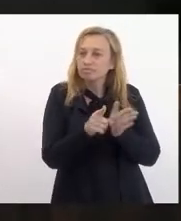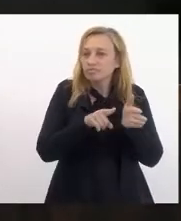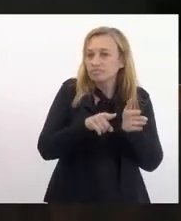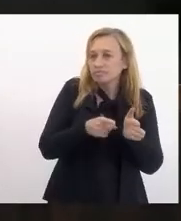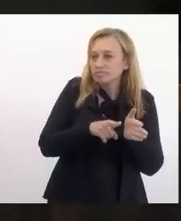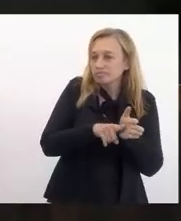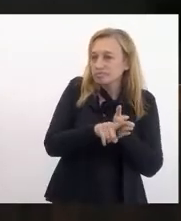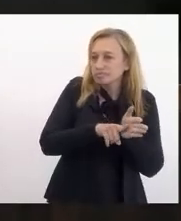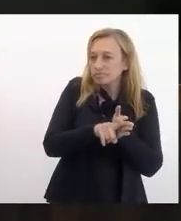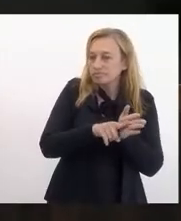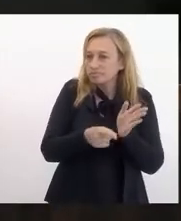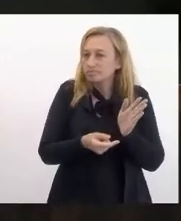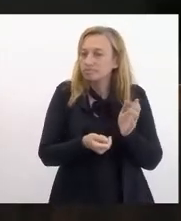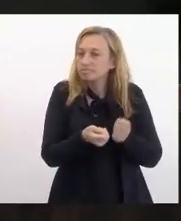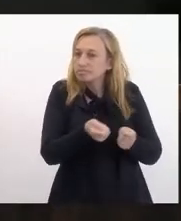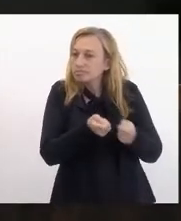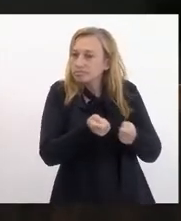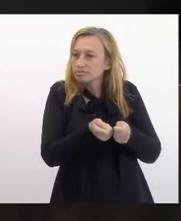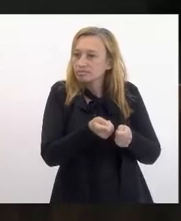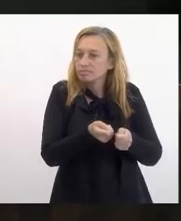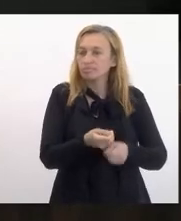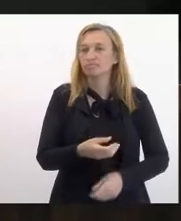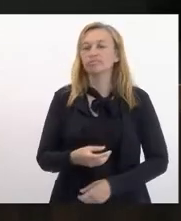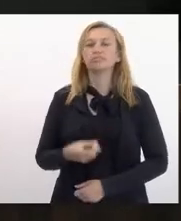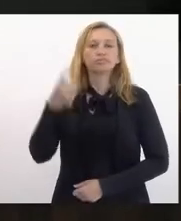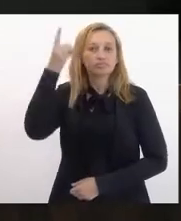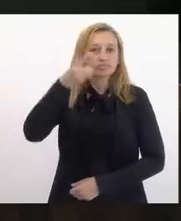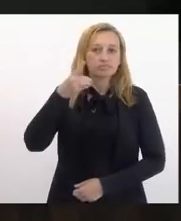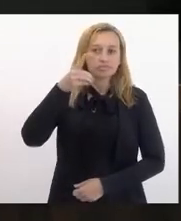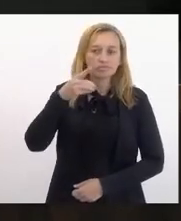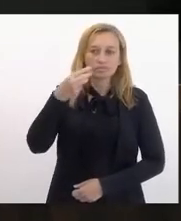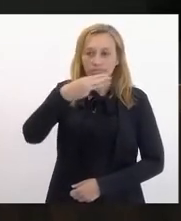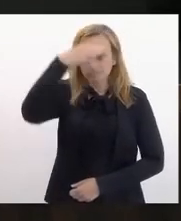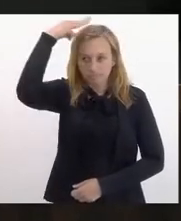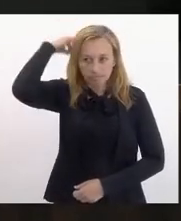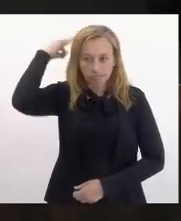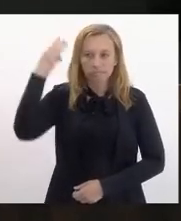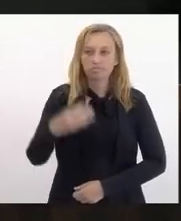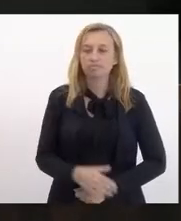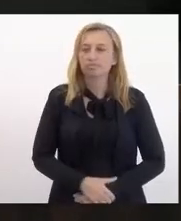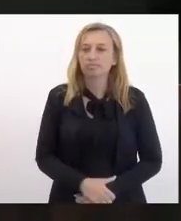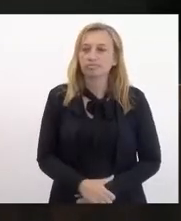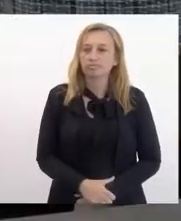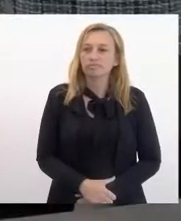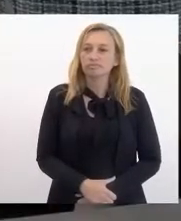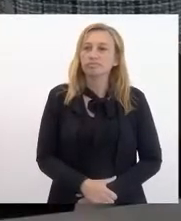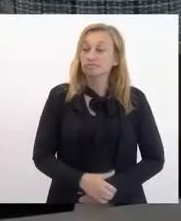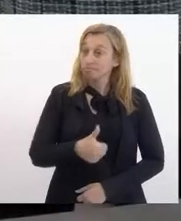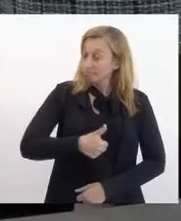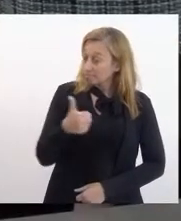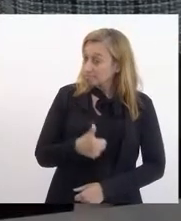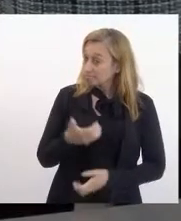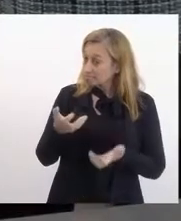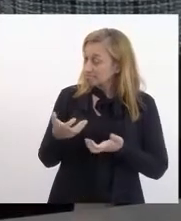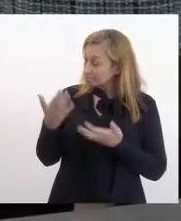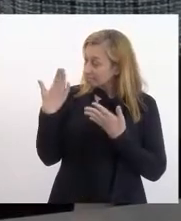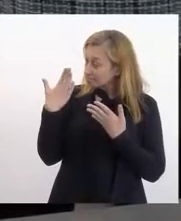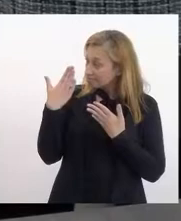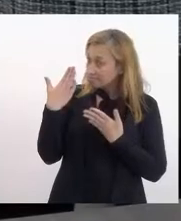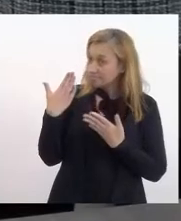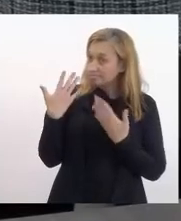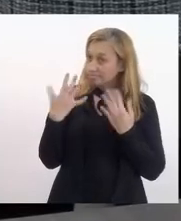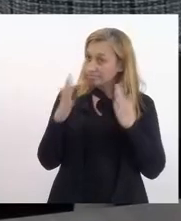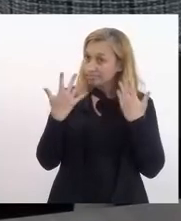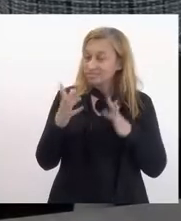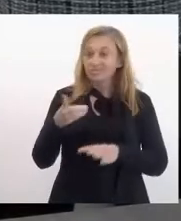Finanças, Fiscalização Financeira e Controle, deputado Márcio Pacheco. Primeiro, eu quero saudar, dizer a deputada Lana,